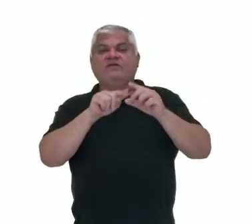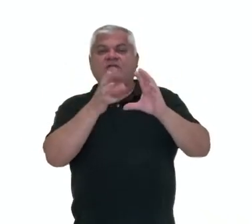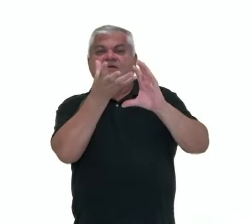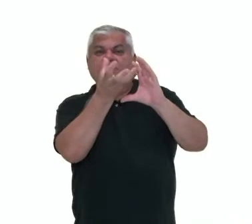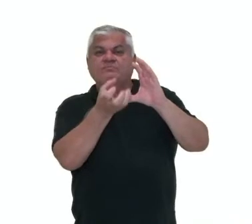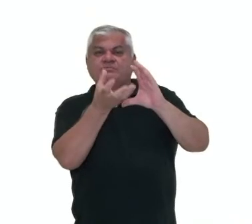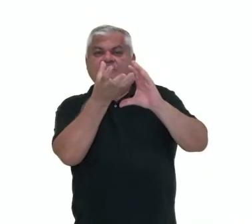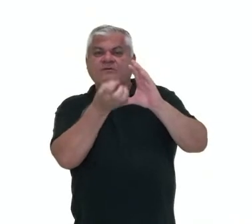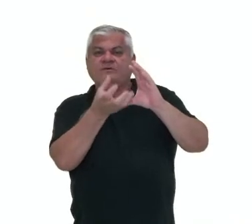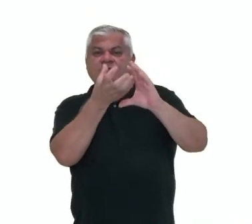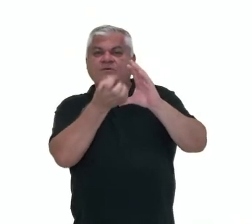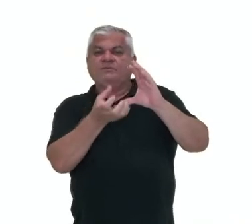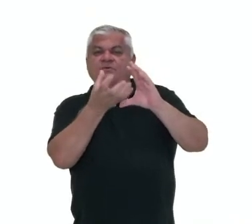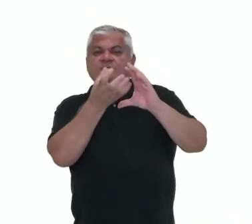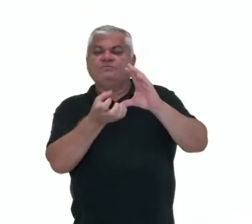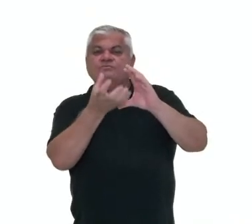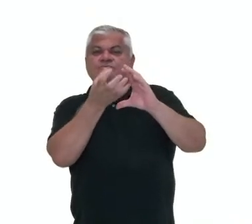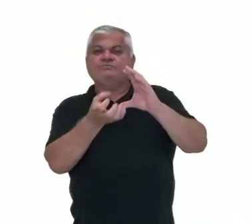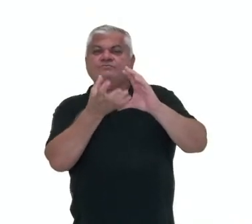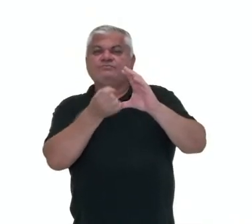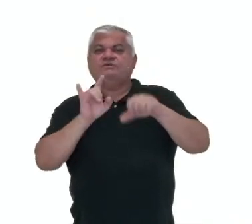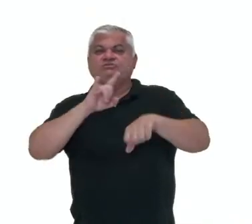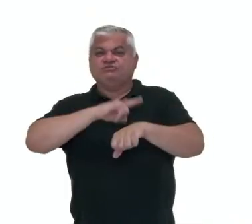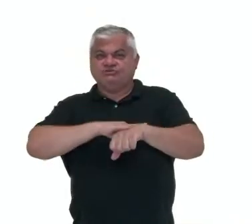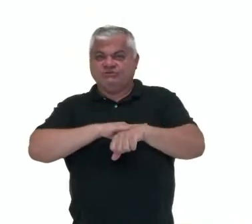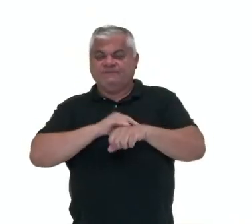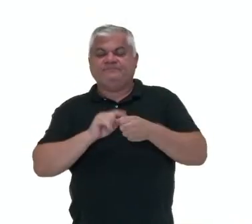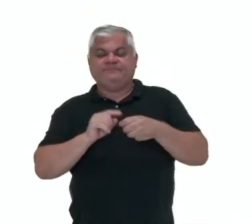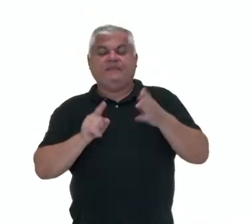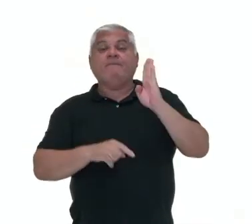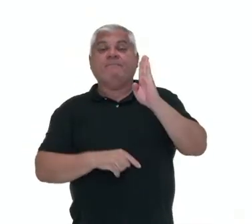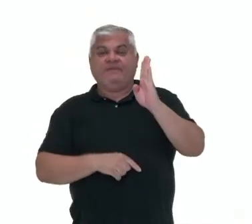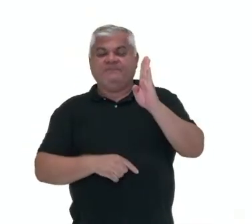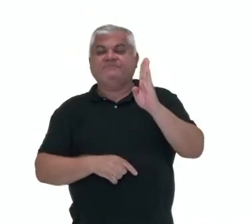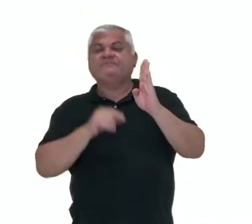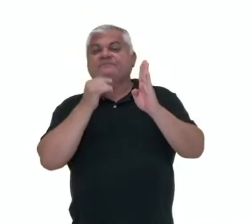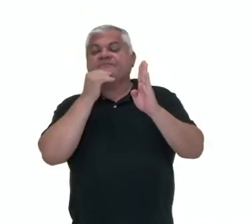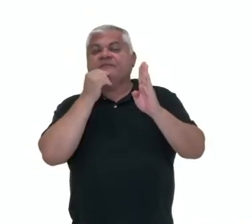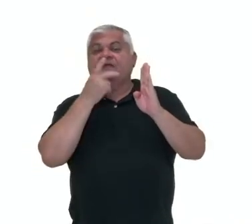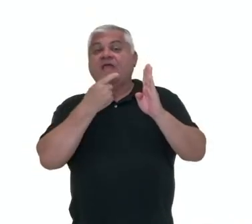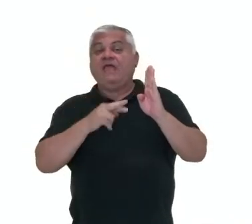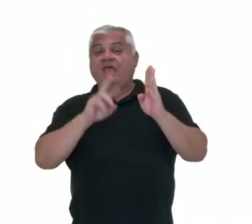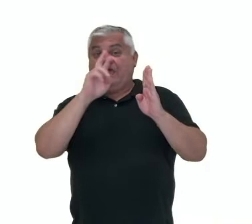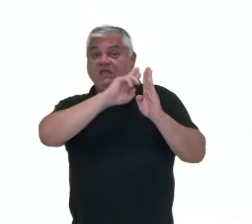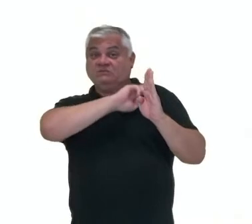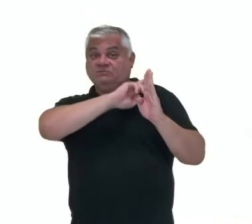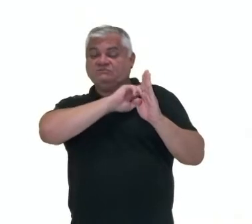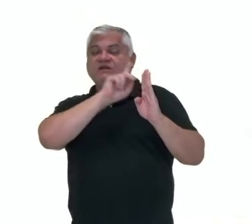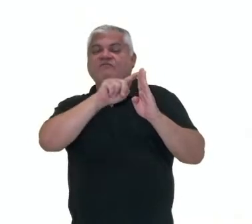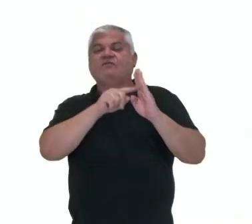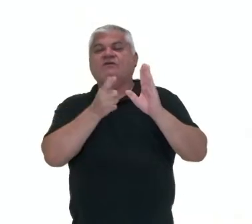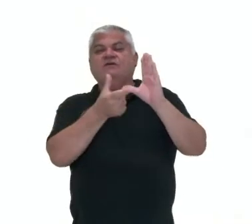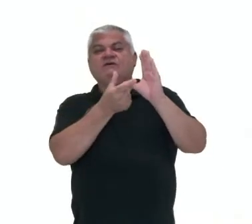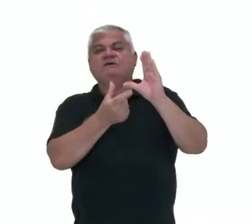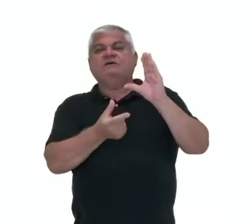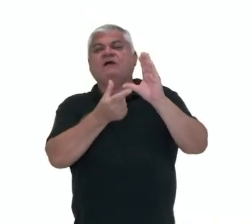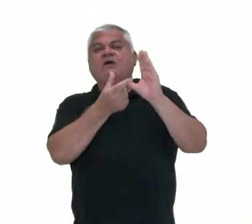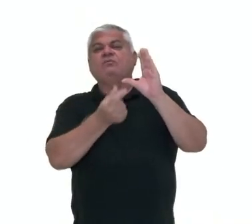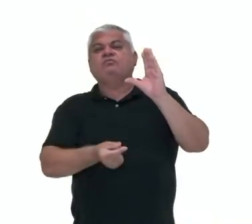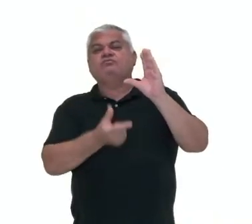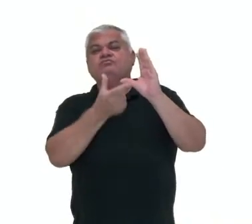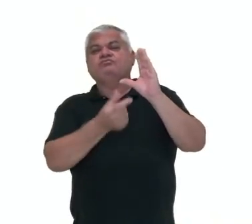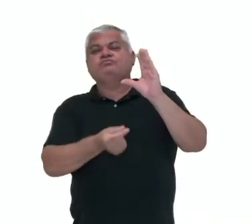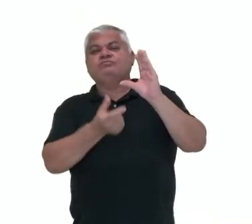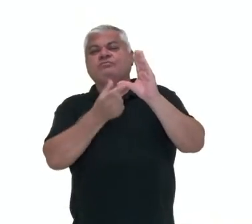armazenar temporariamente a urina. Letra B. Responsável por conduzir a urina da